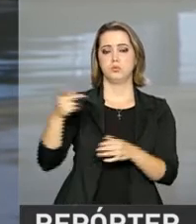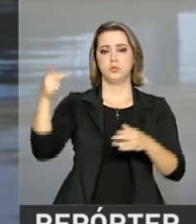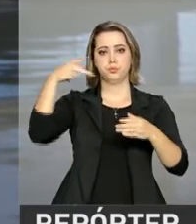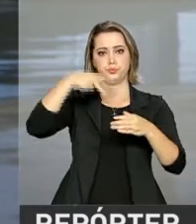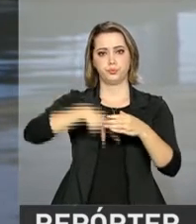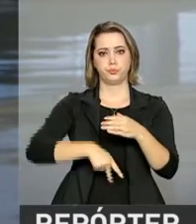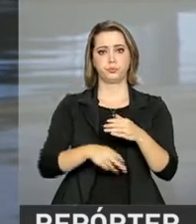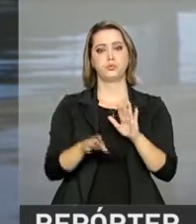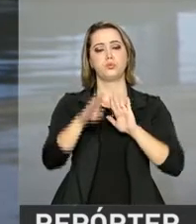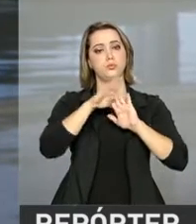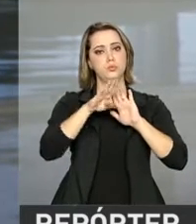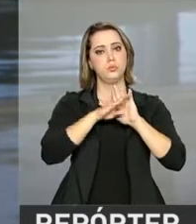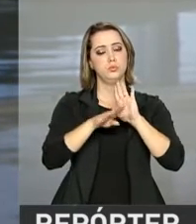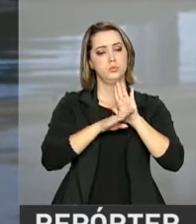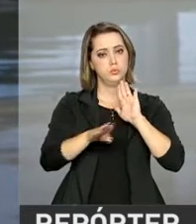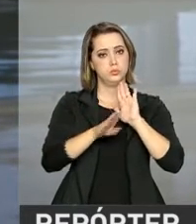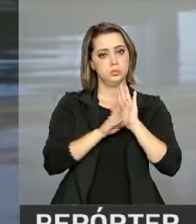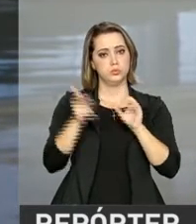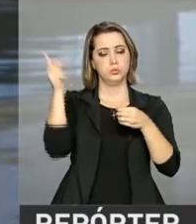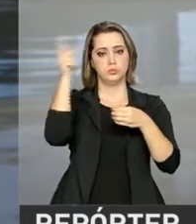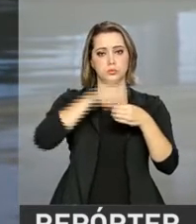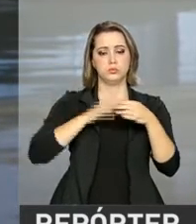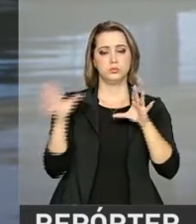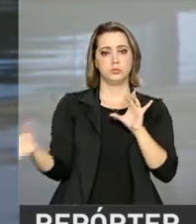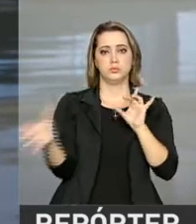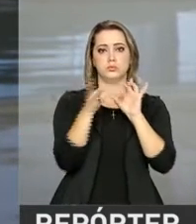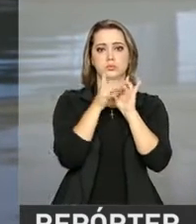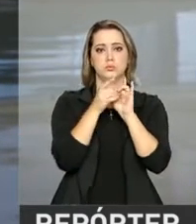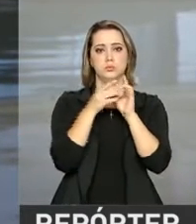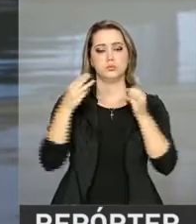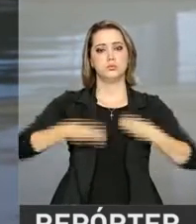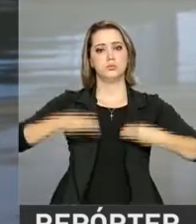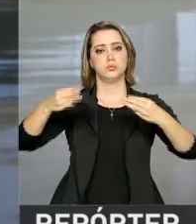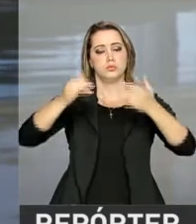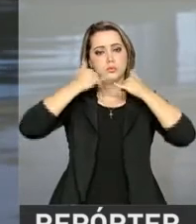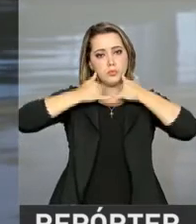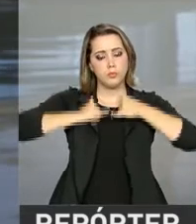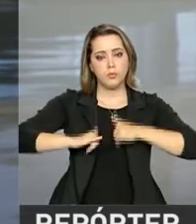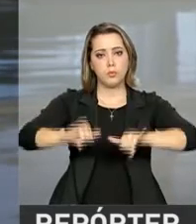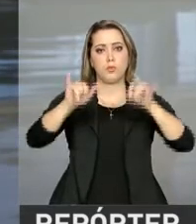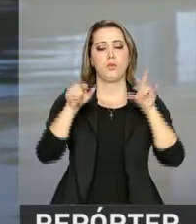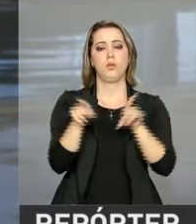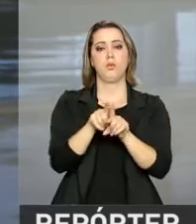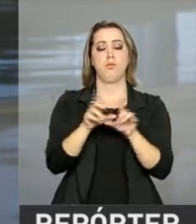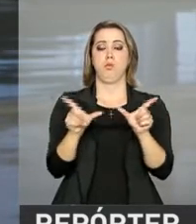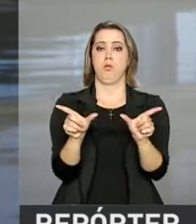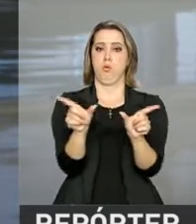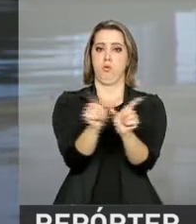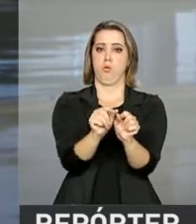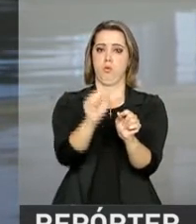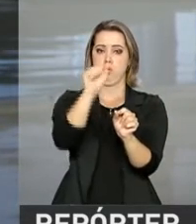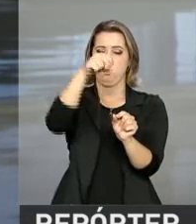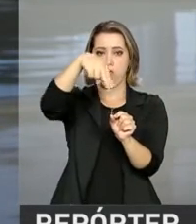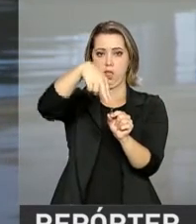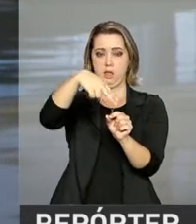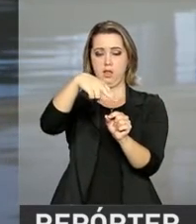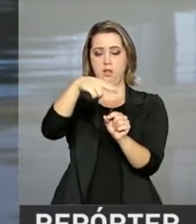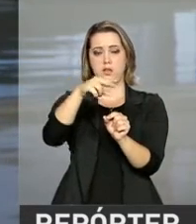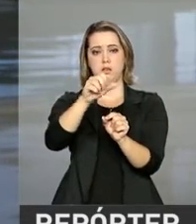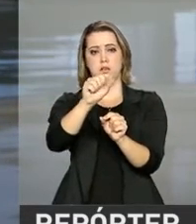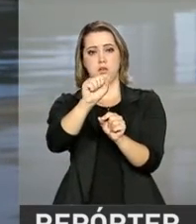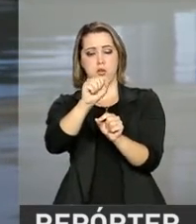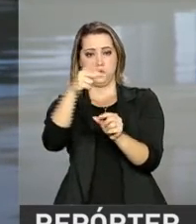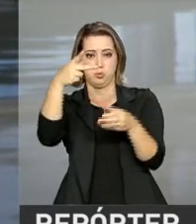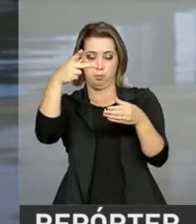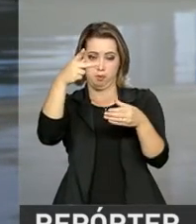o projeto combustível brasil é uma parceria entre o ministério de mim a energia a agência nacional de petróleo ea empresa